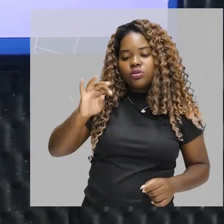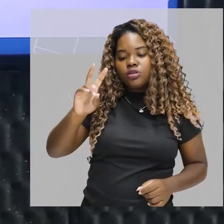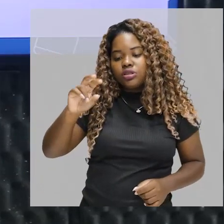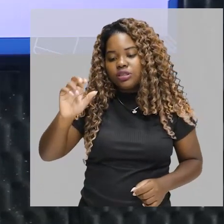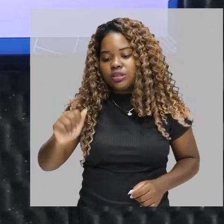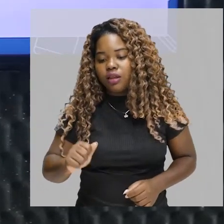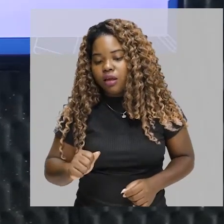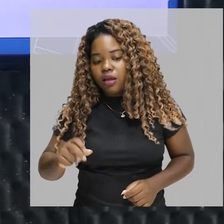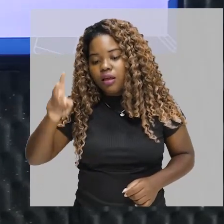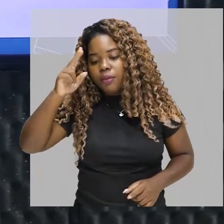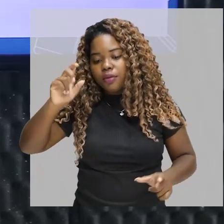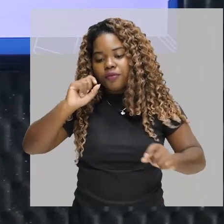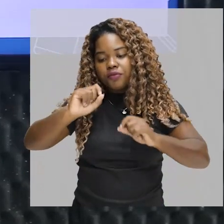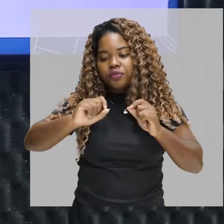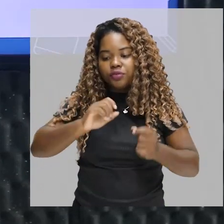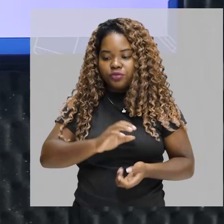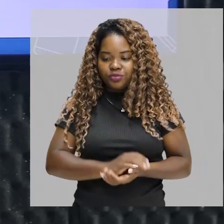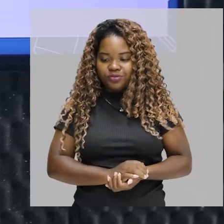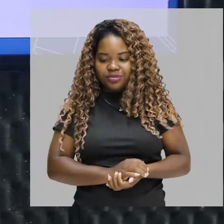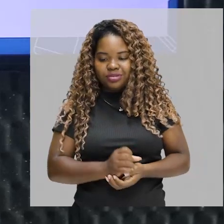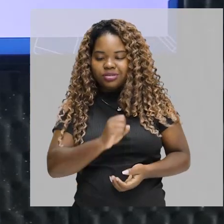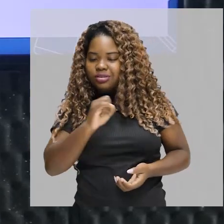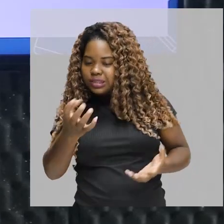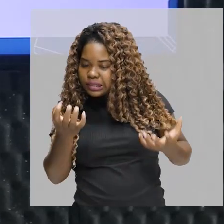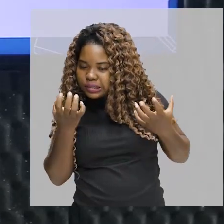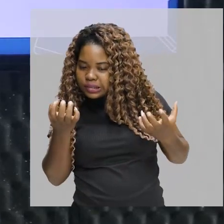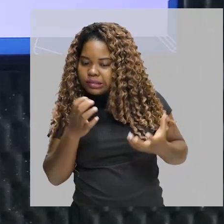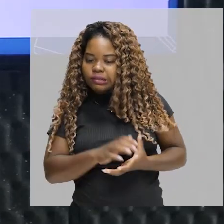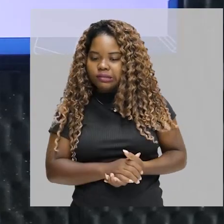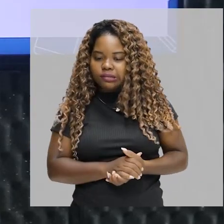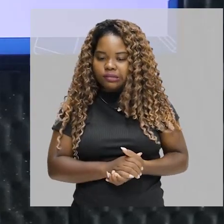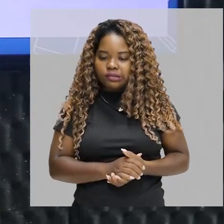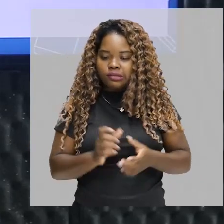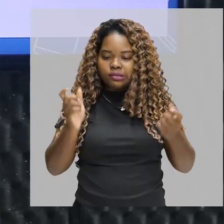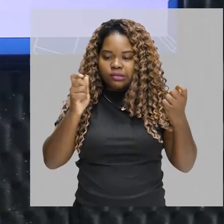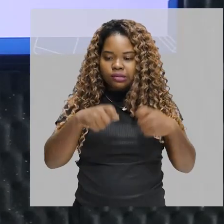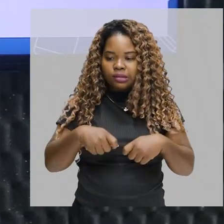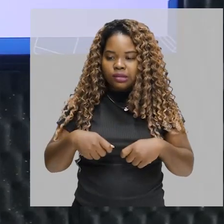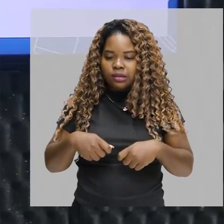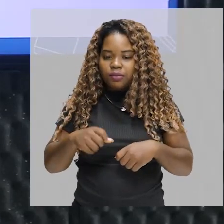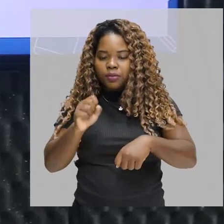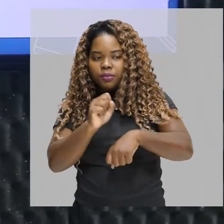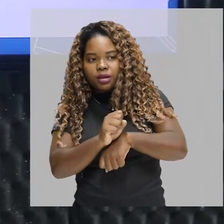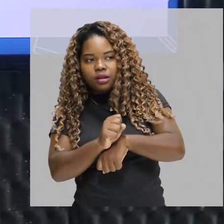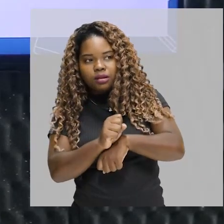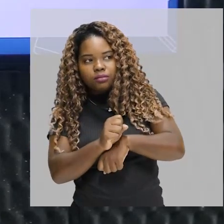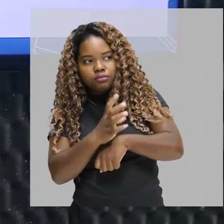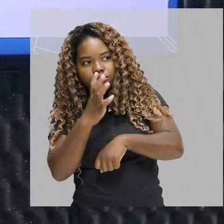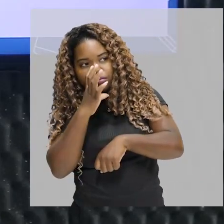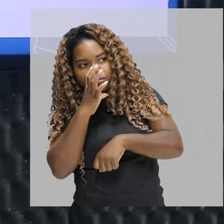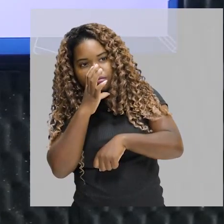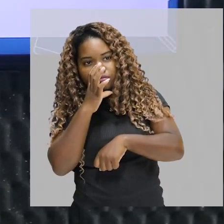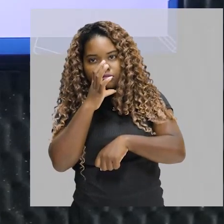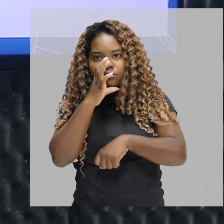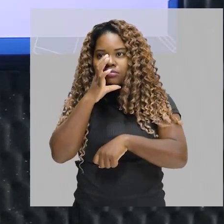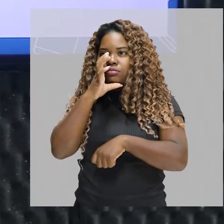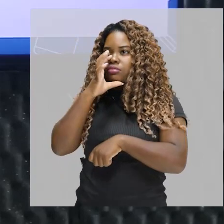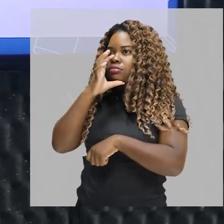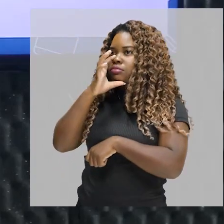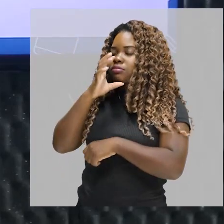lembrava-lhe que, se quisesse, podia parar e enxugar a testa, olhando o calmo